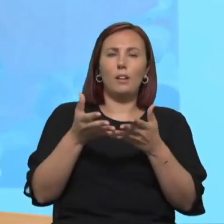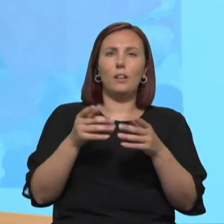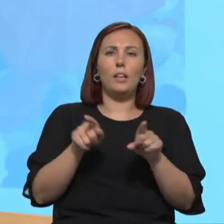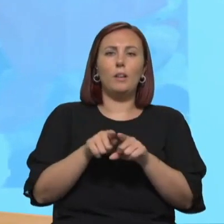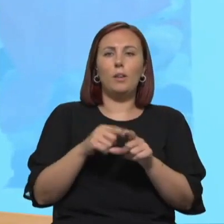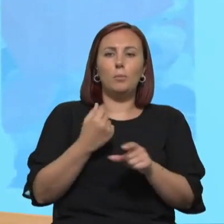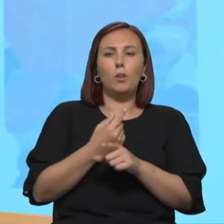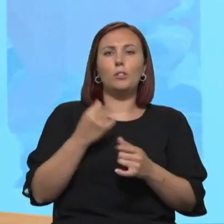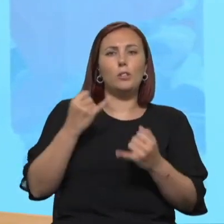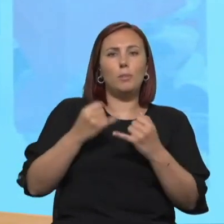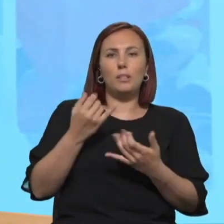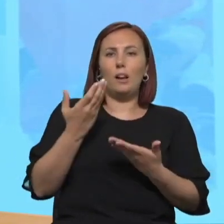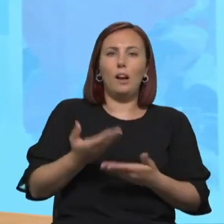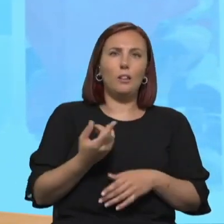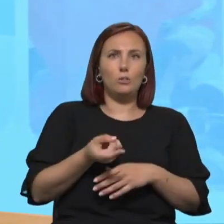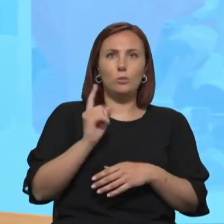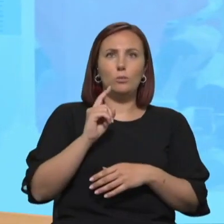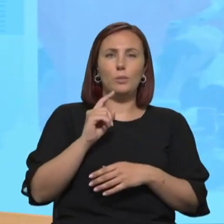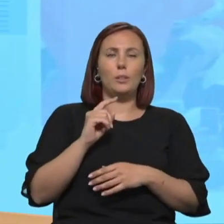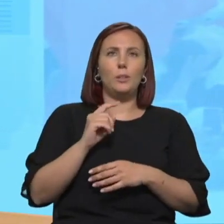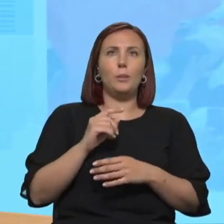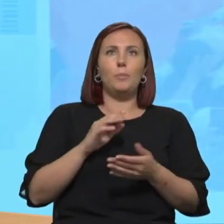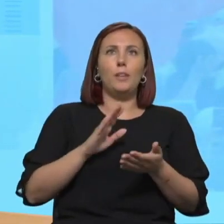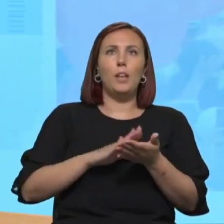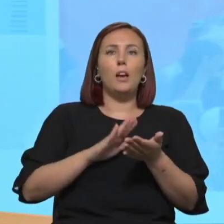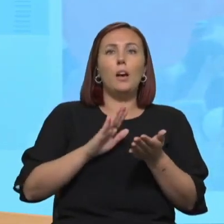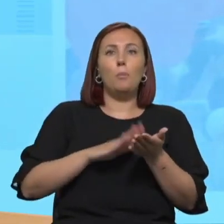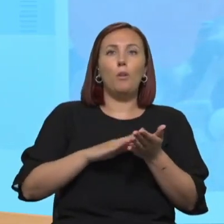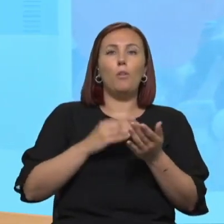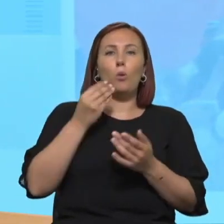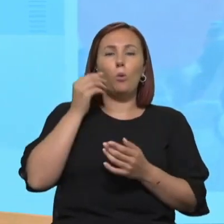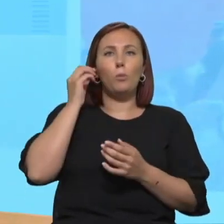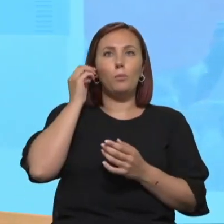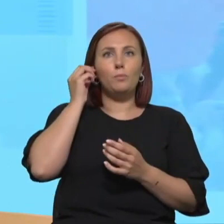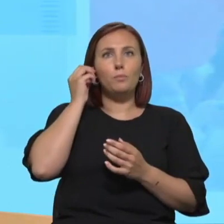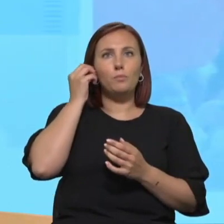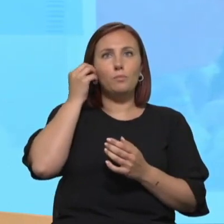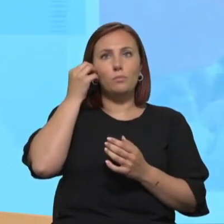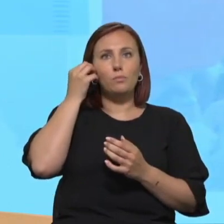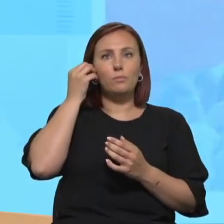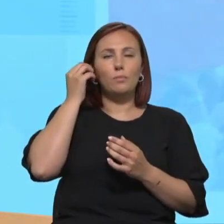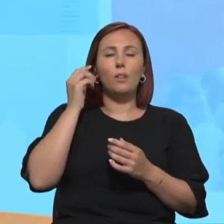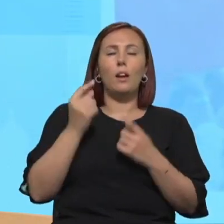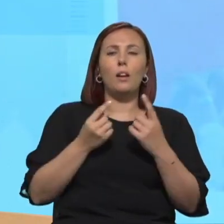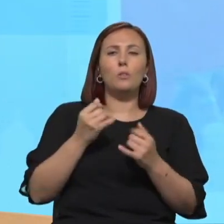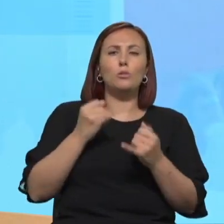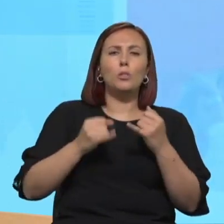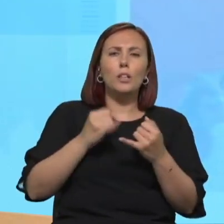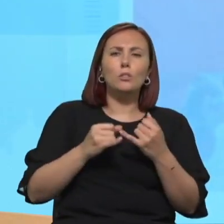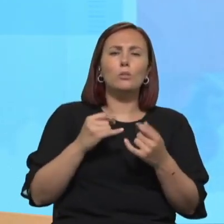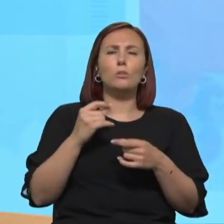dado adquirido. Prova disso é alguns riscos ou alguns vultos mais tenebrosos